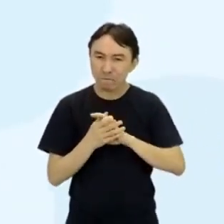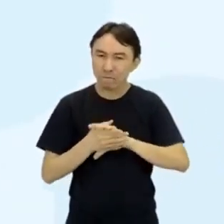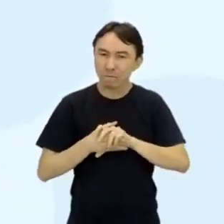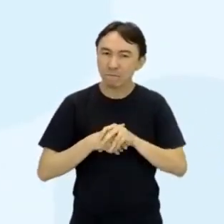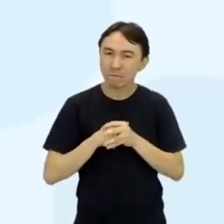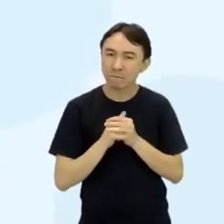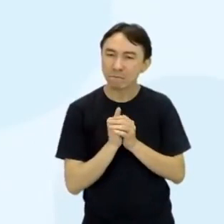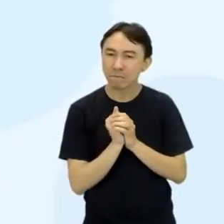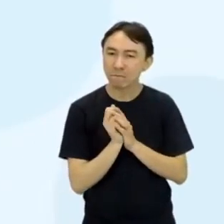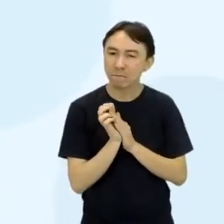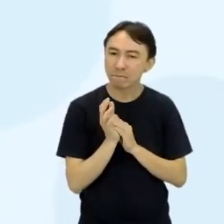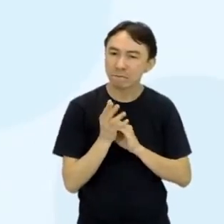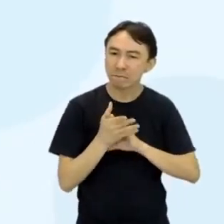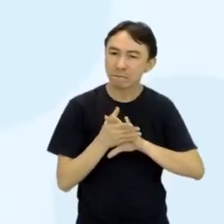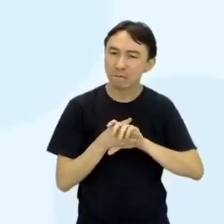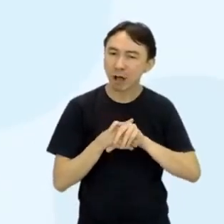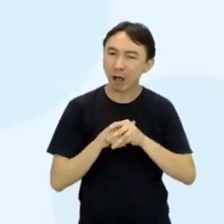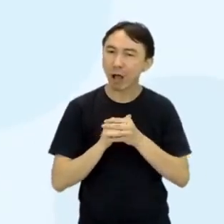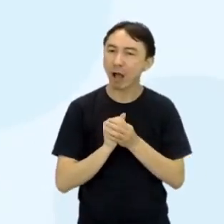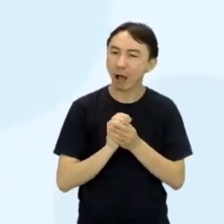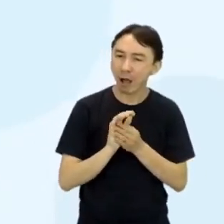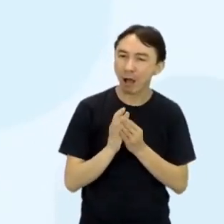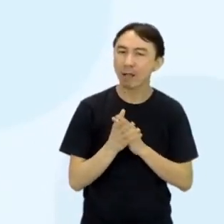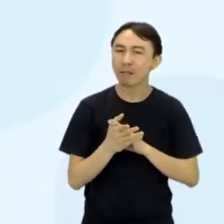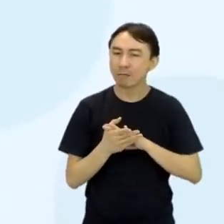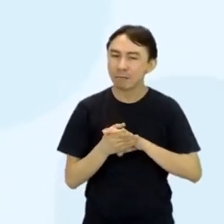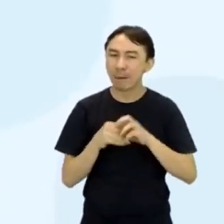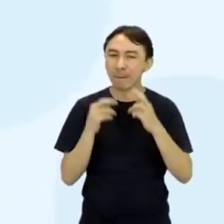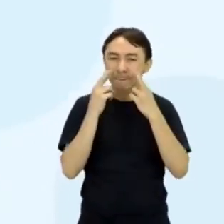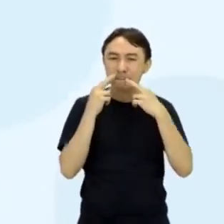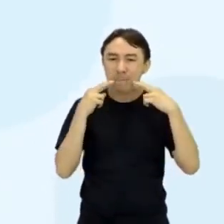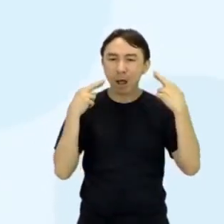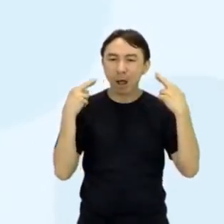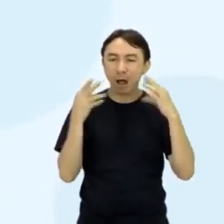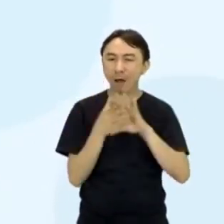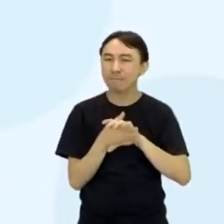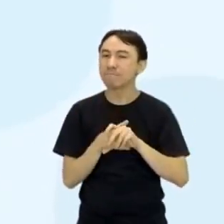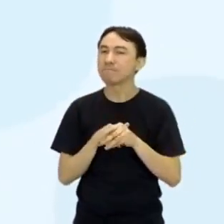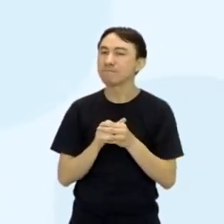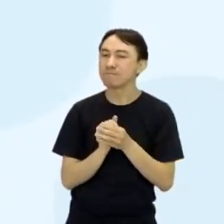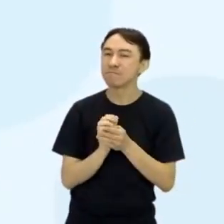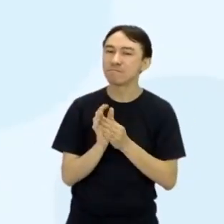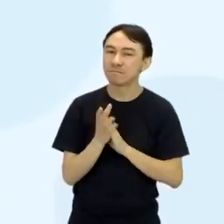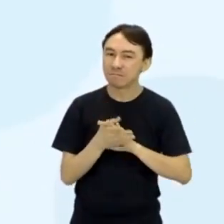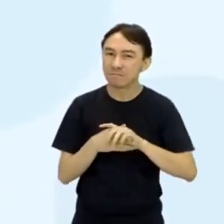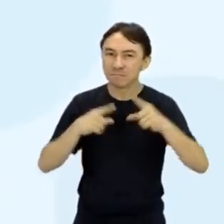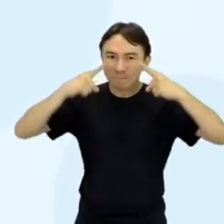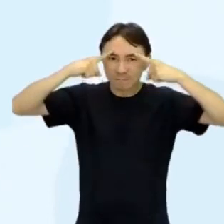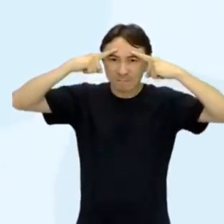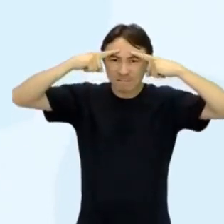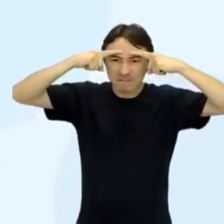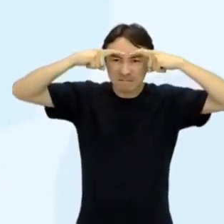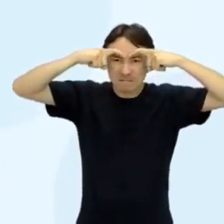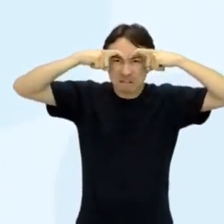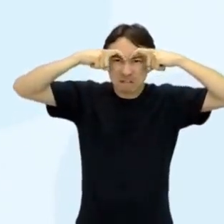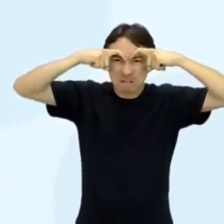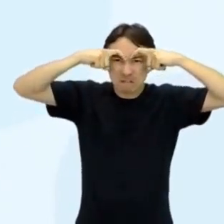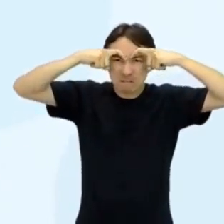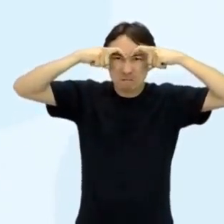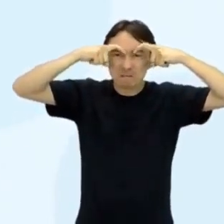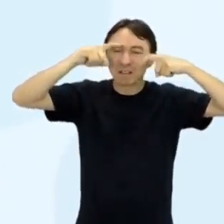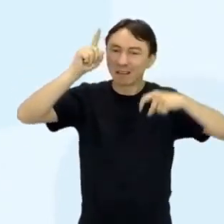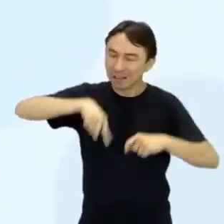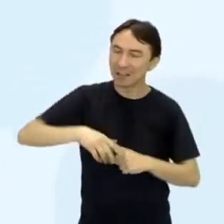um sorriso meio malvadinho assim, o bigode torcidinho na ponta. Esse é o vilão, essa é a representação de um vilão.